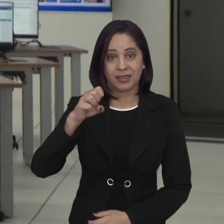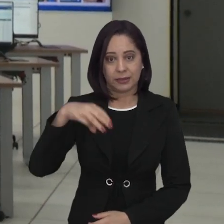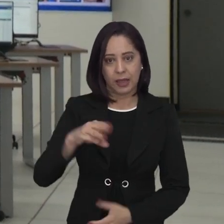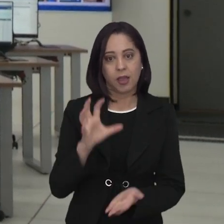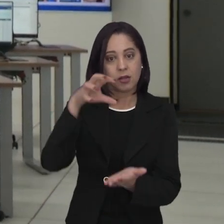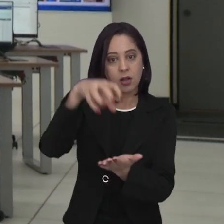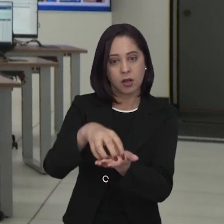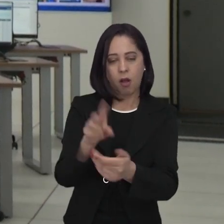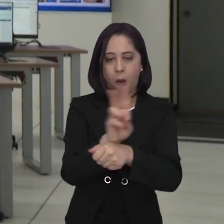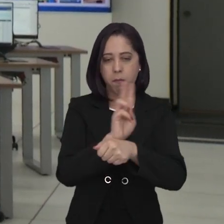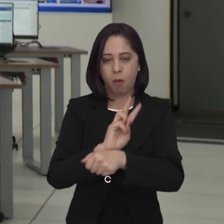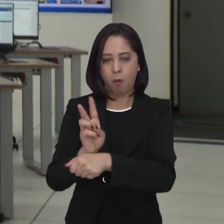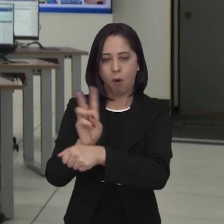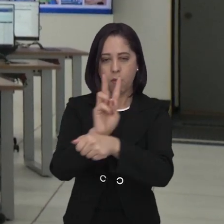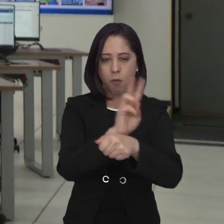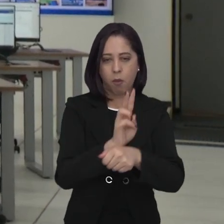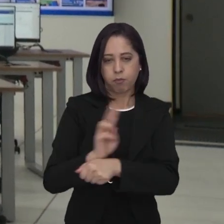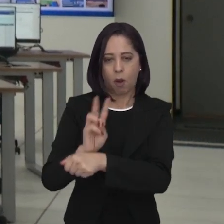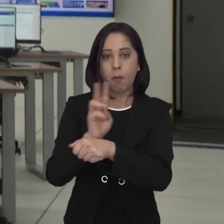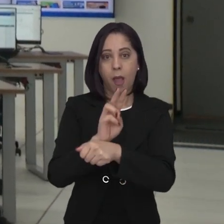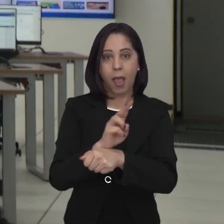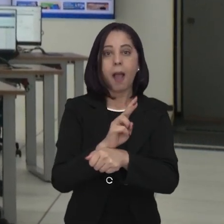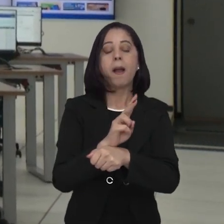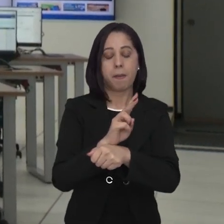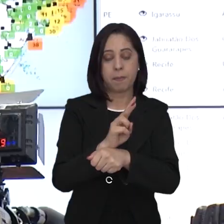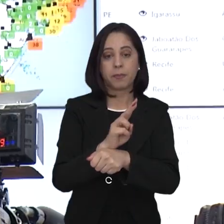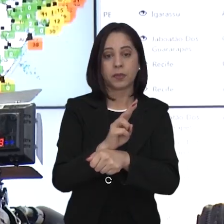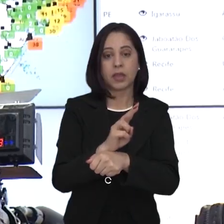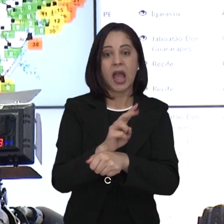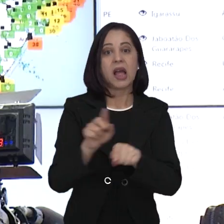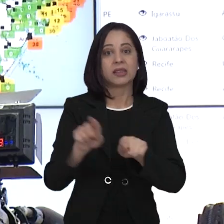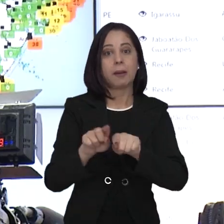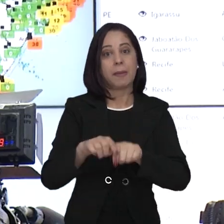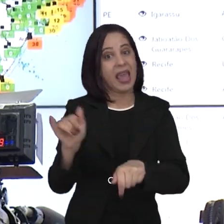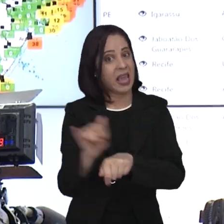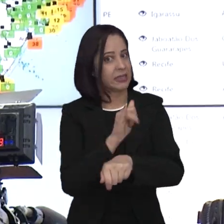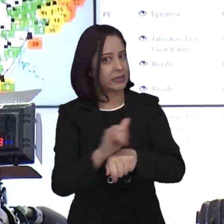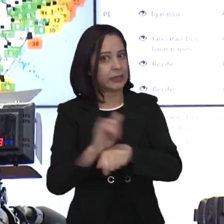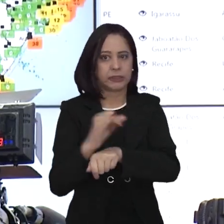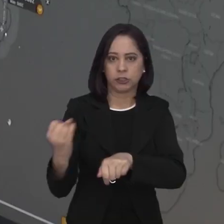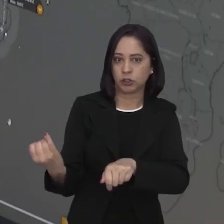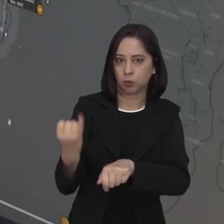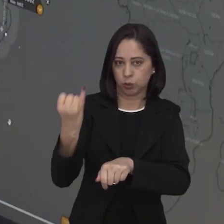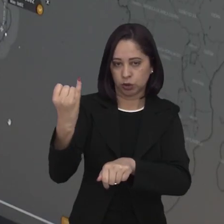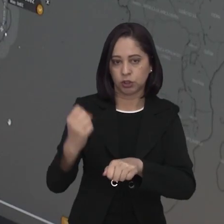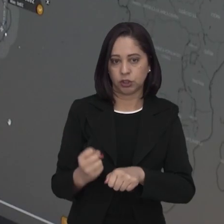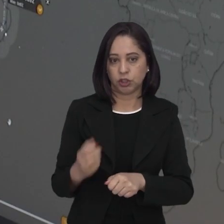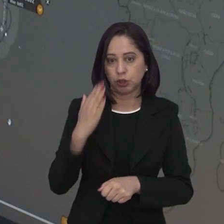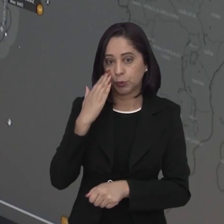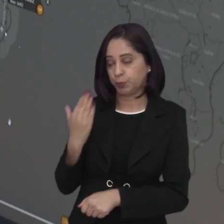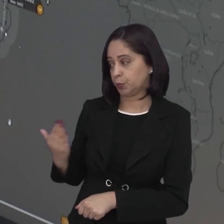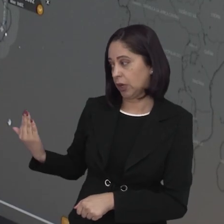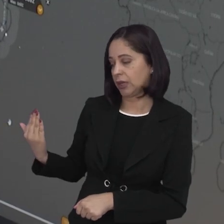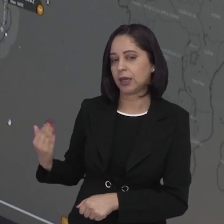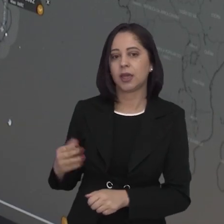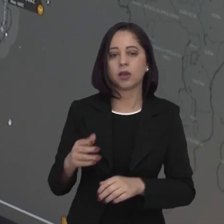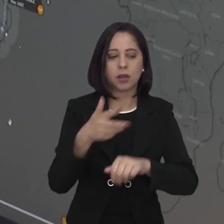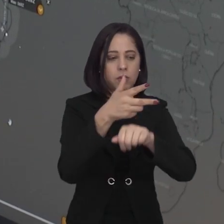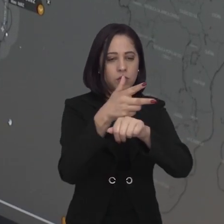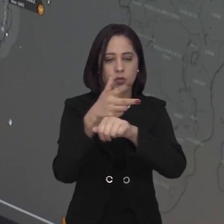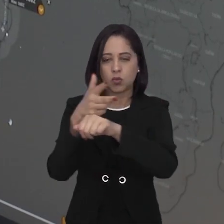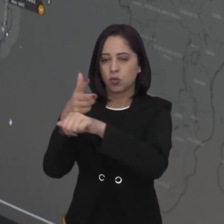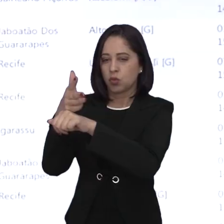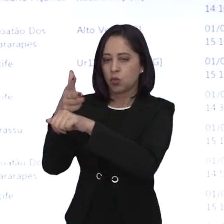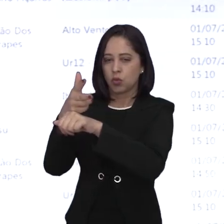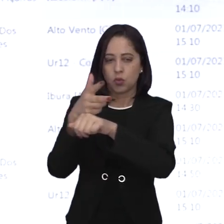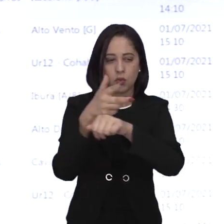de Monitoramento e Alerta de Desastres Naturais, é outro recurso importante. Aqui são monitoradas áreas de